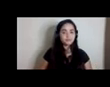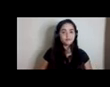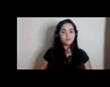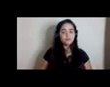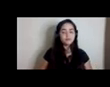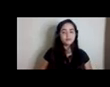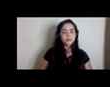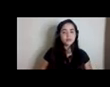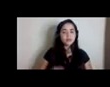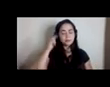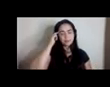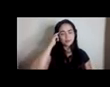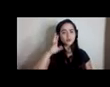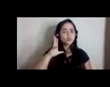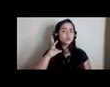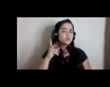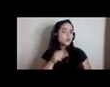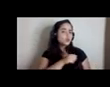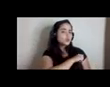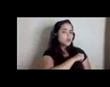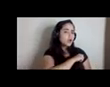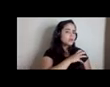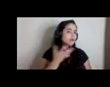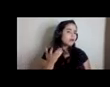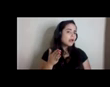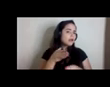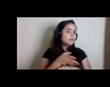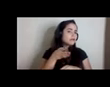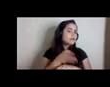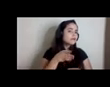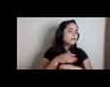Será que todos os nossos alunos querem estar na escola?